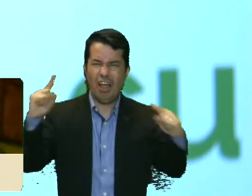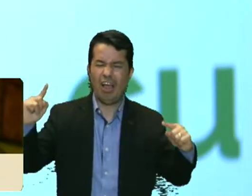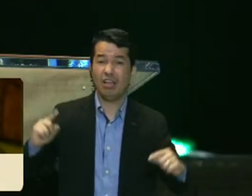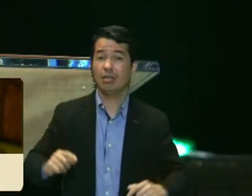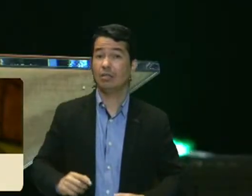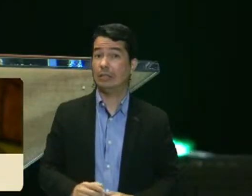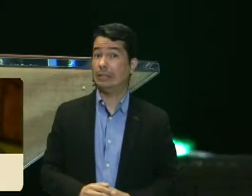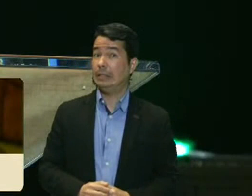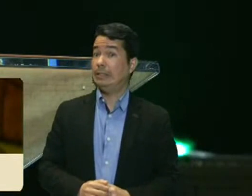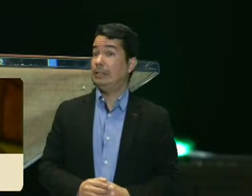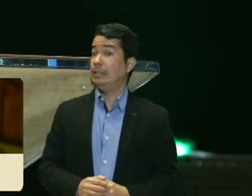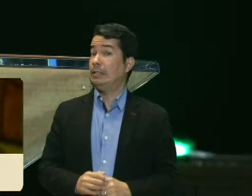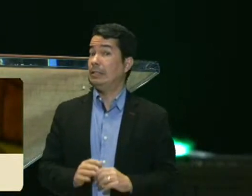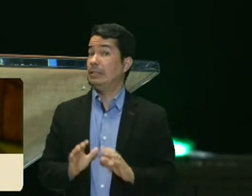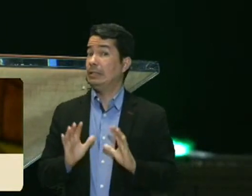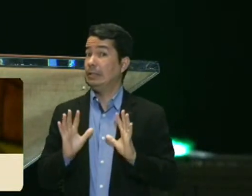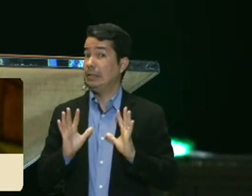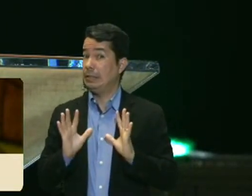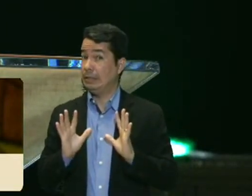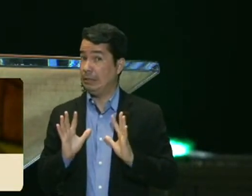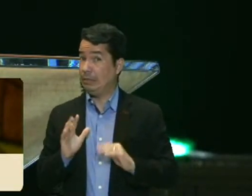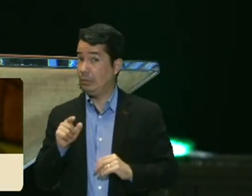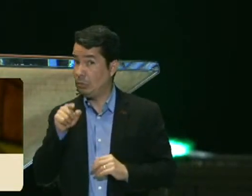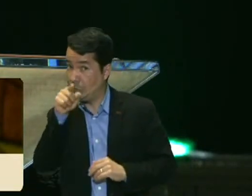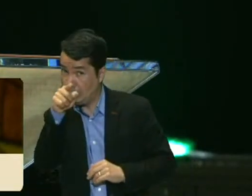Você consegue observar na sua vida hoje